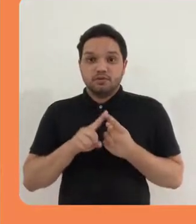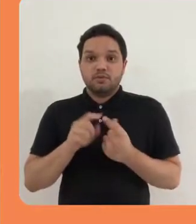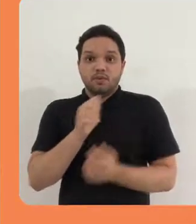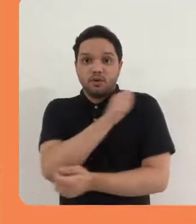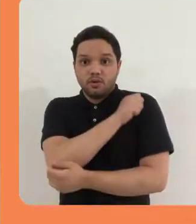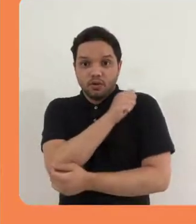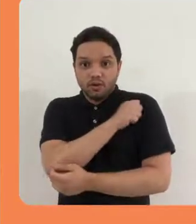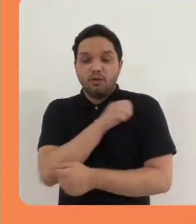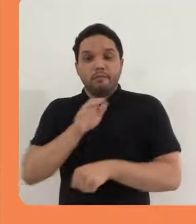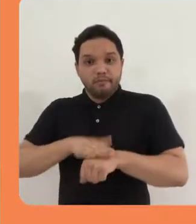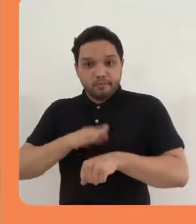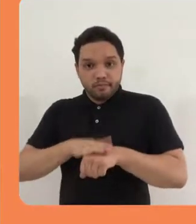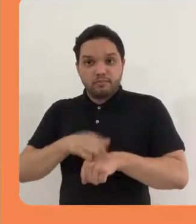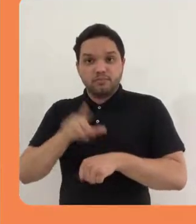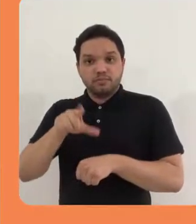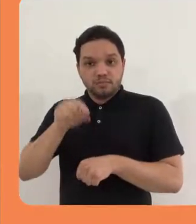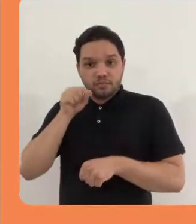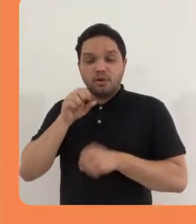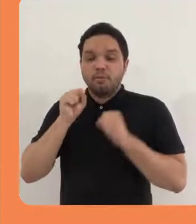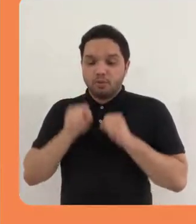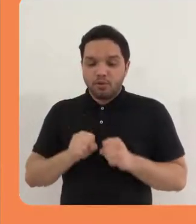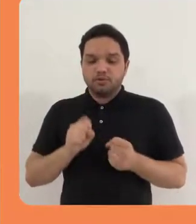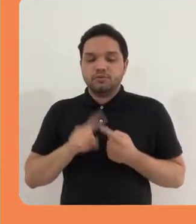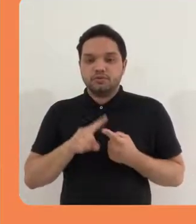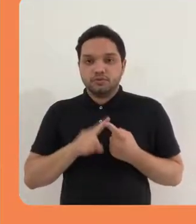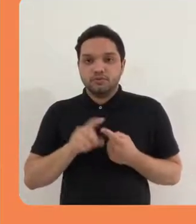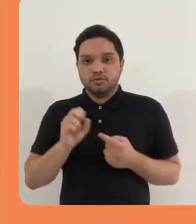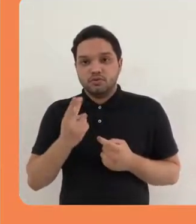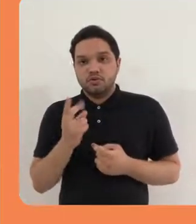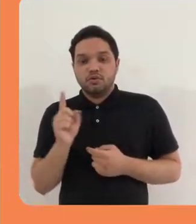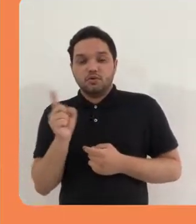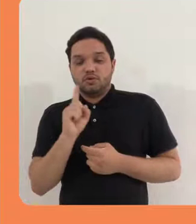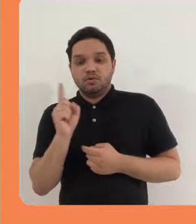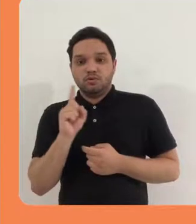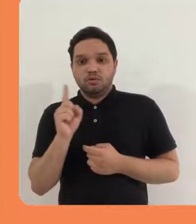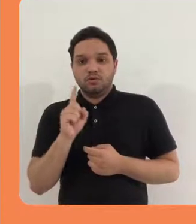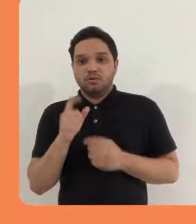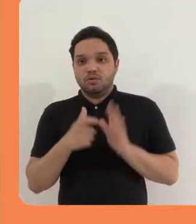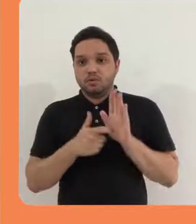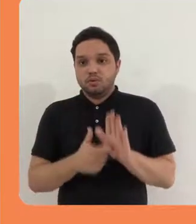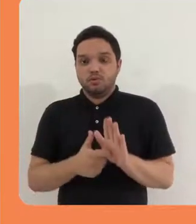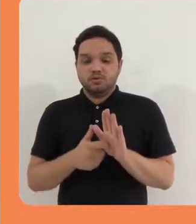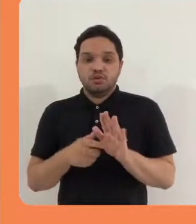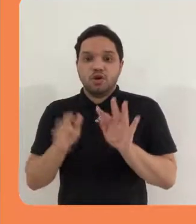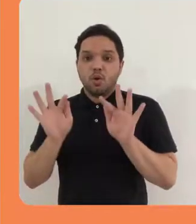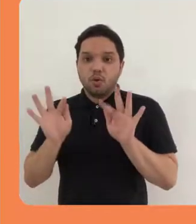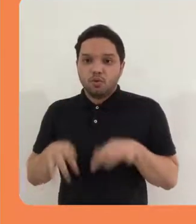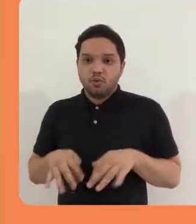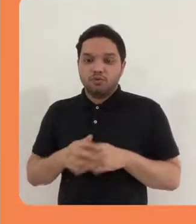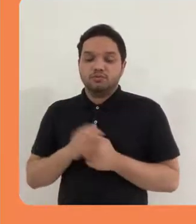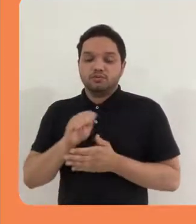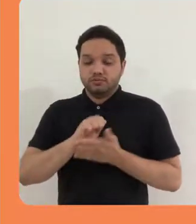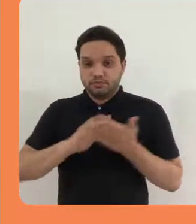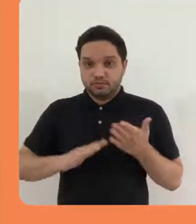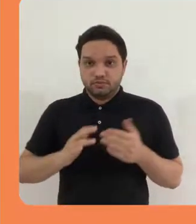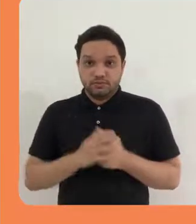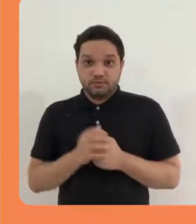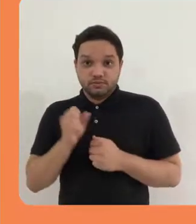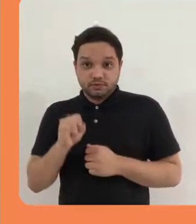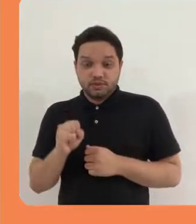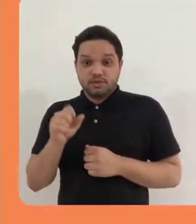mostrar a atividade como concluída e os estudantes podem marcar manualmente como aquelas outras